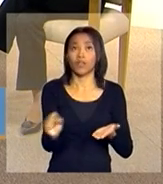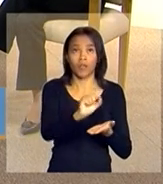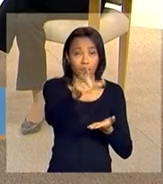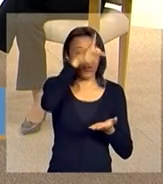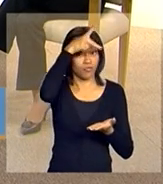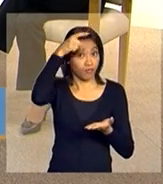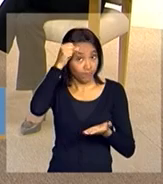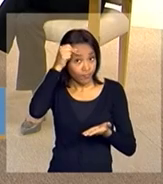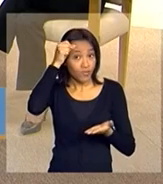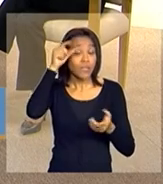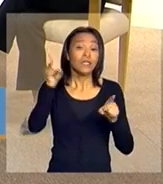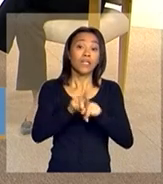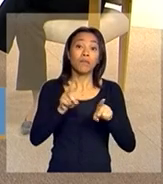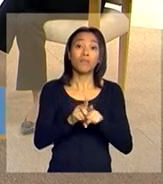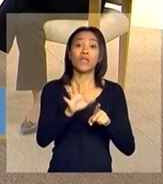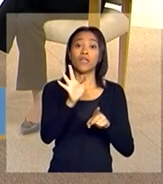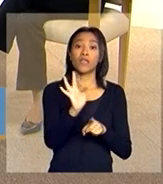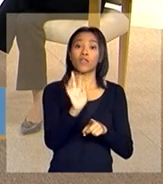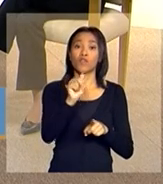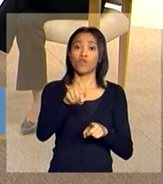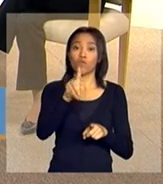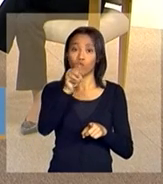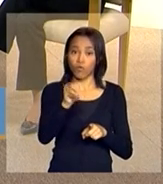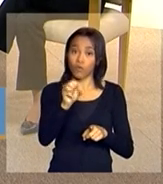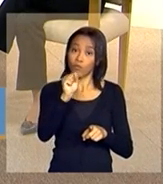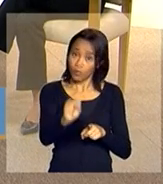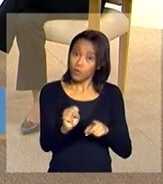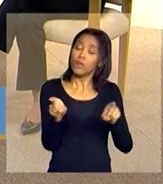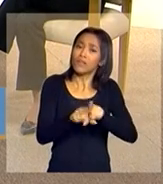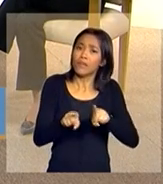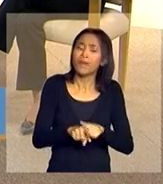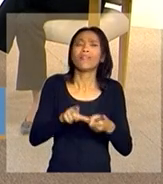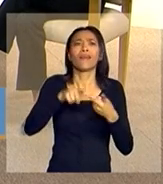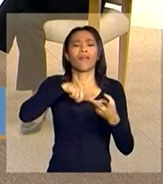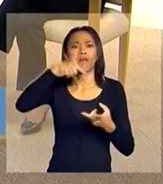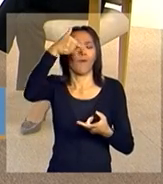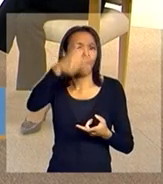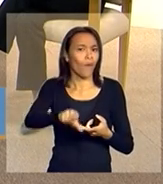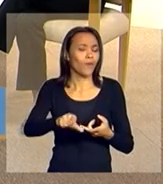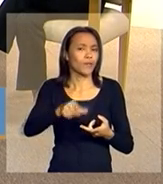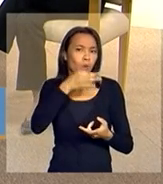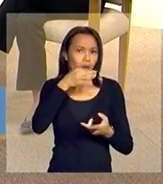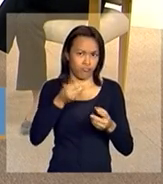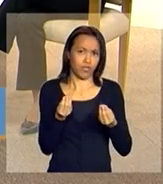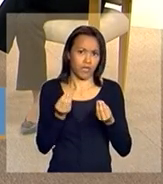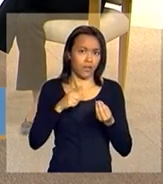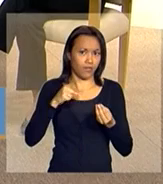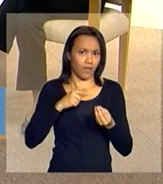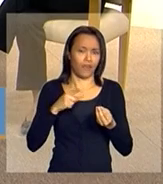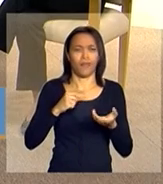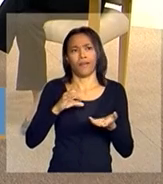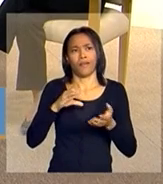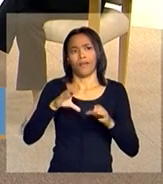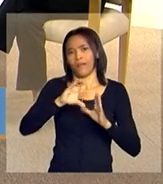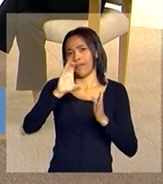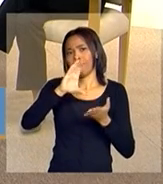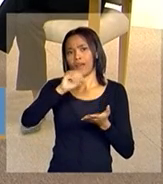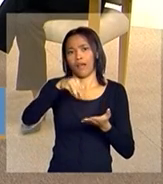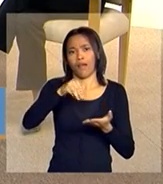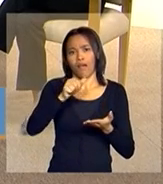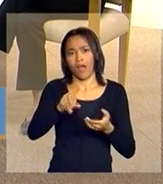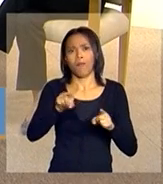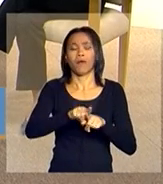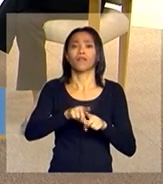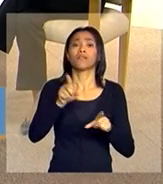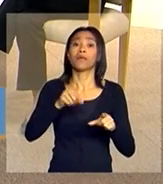social os fundos de assistência social e tem uma outra outra opção que tem o cadastro de câmaras de assembleias e